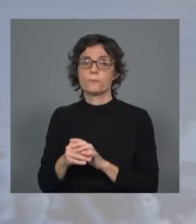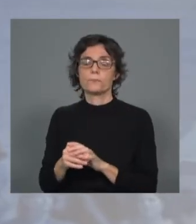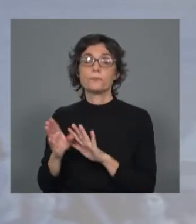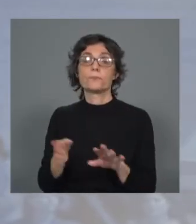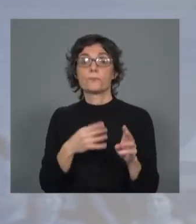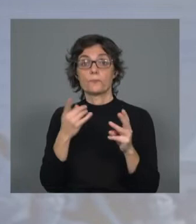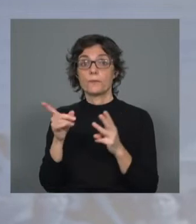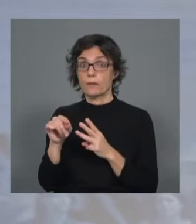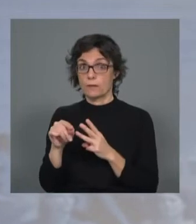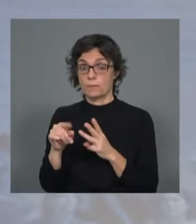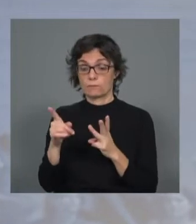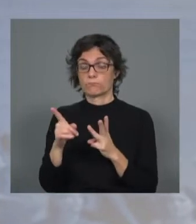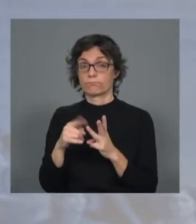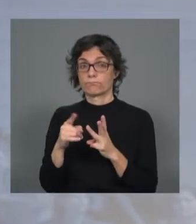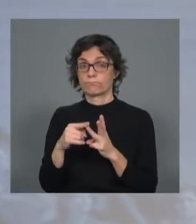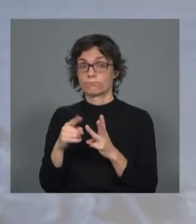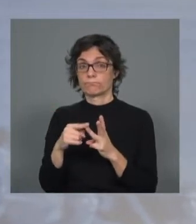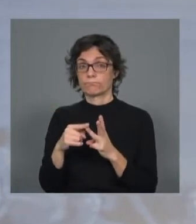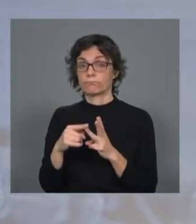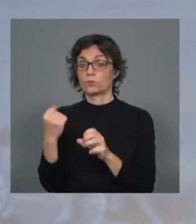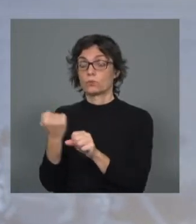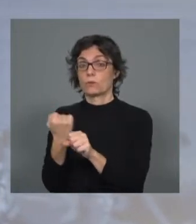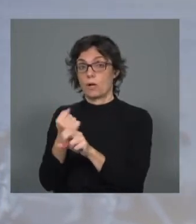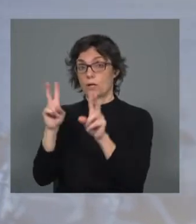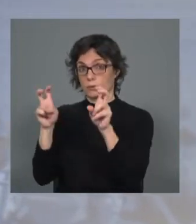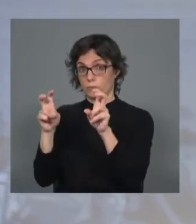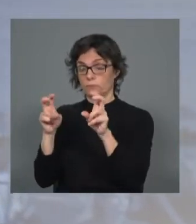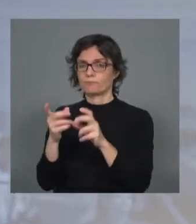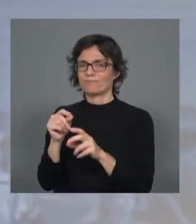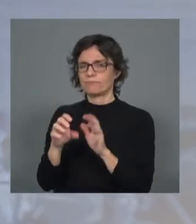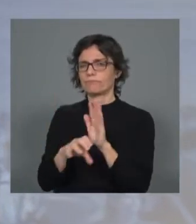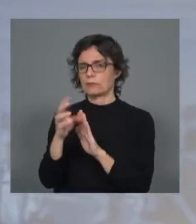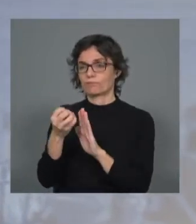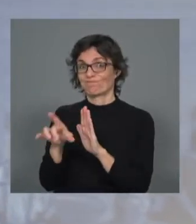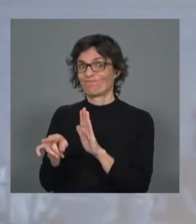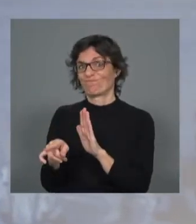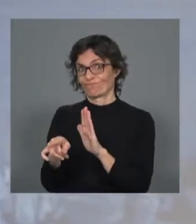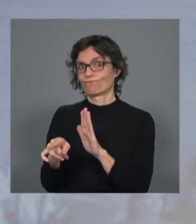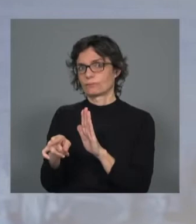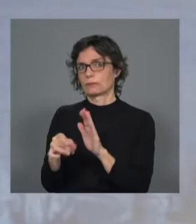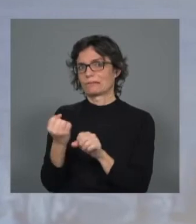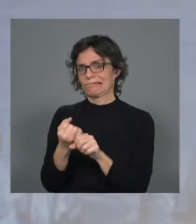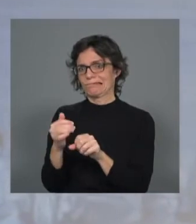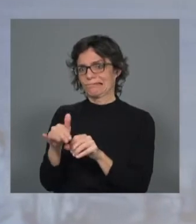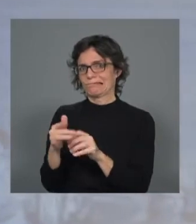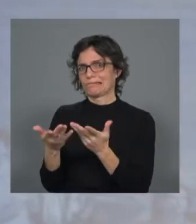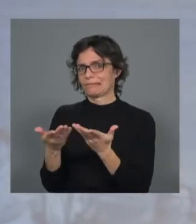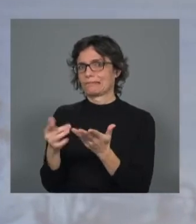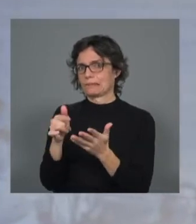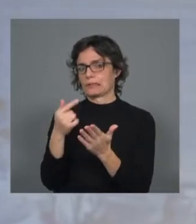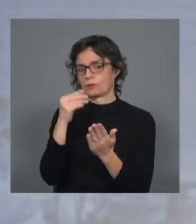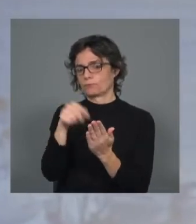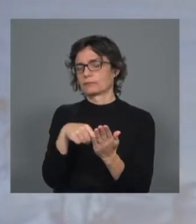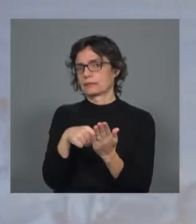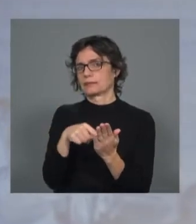aqui o ponto do trabalho e da precariedade do trabalho, que identificam também na vossa nota,